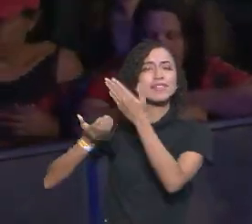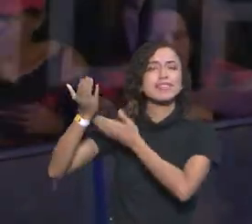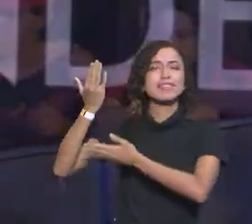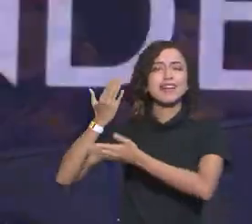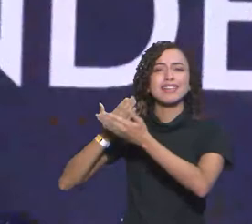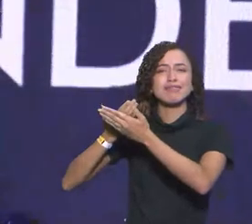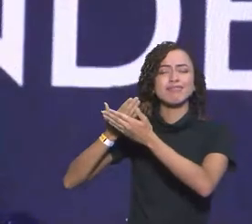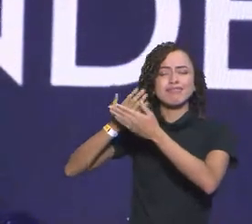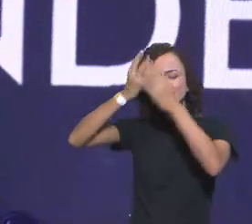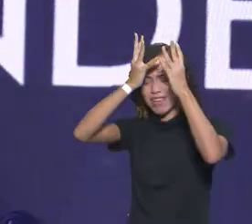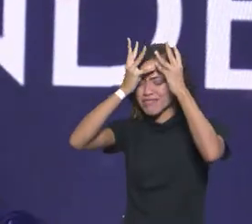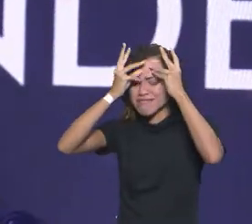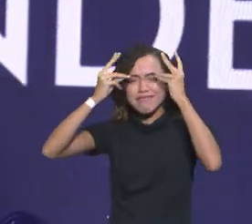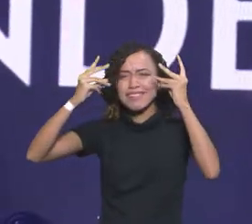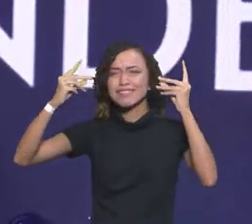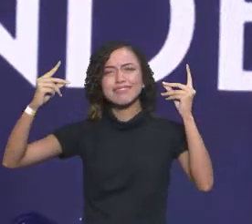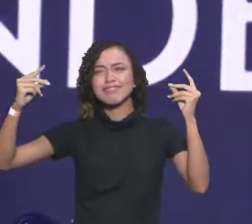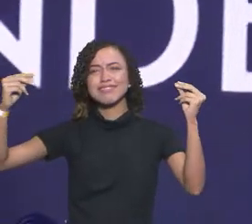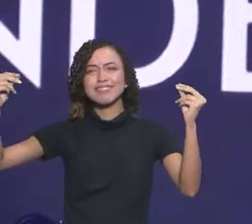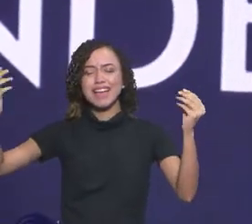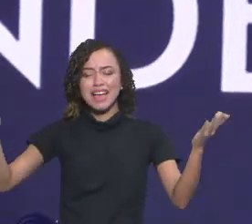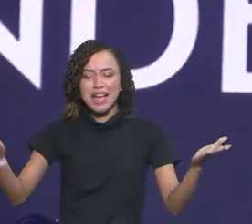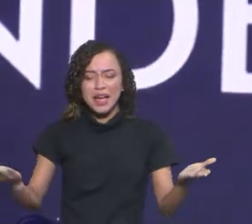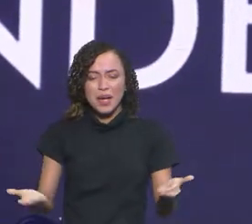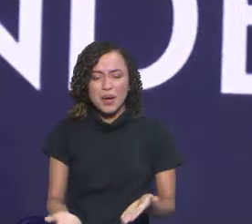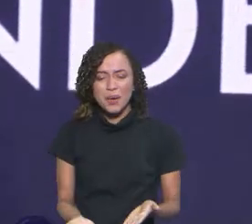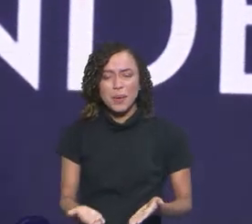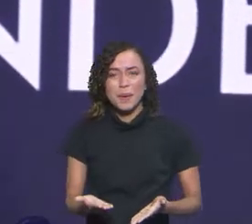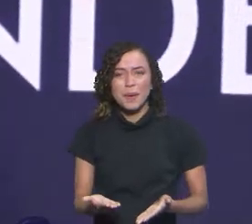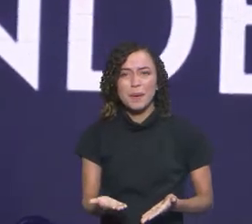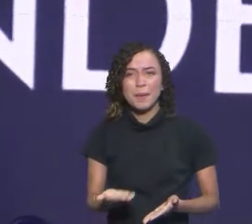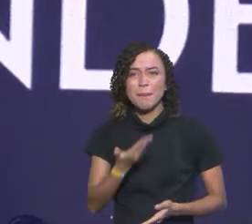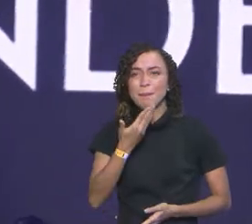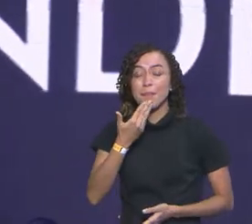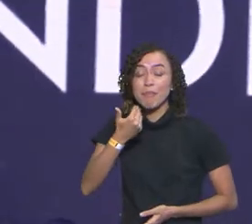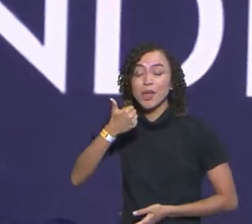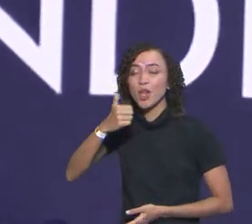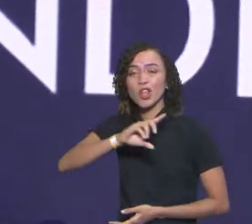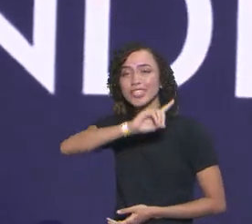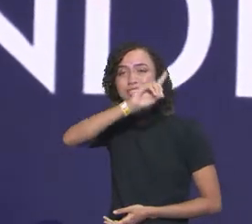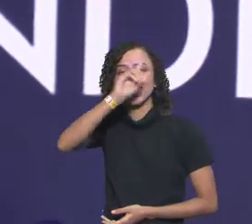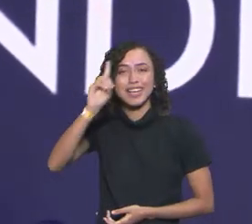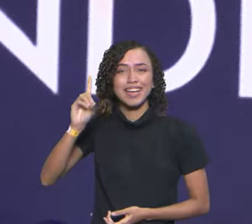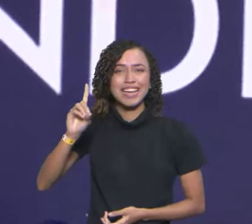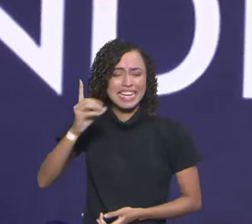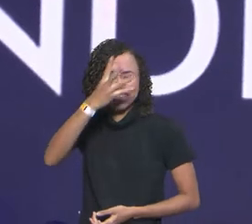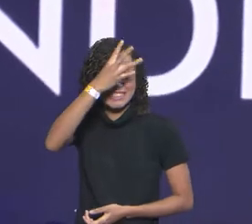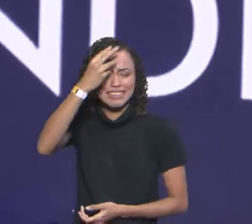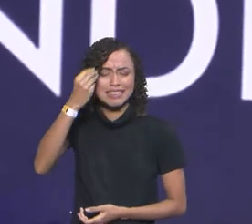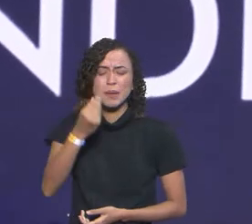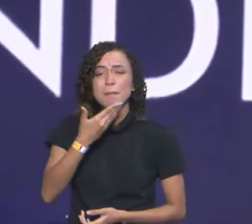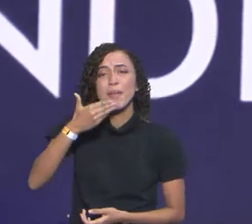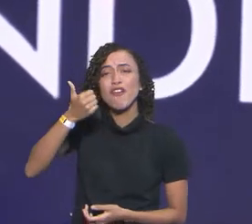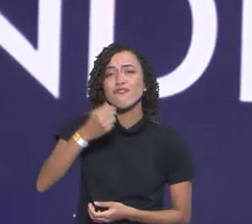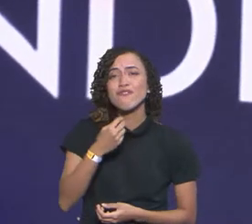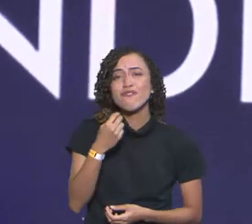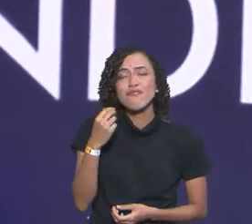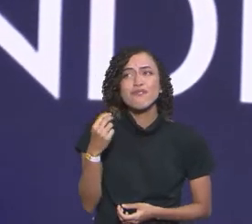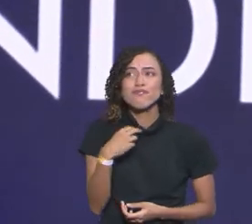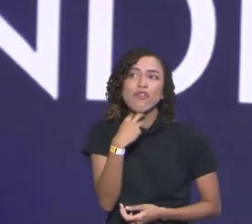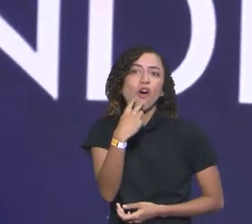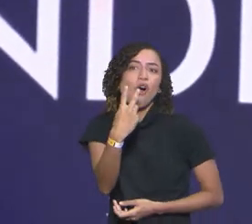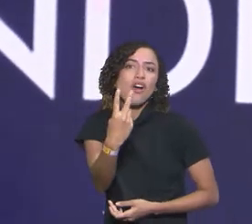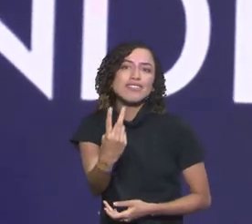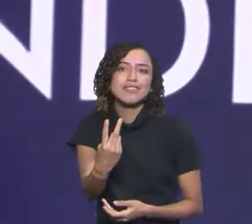de ruim esquece o melhor dia que você cantou esquece a melhor voz que encantou